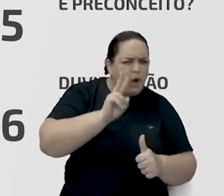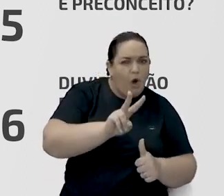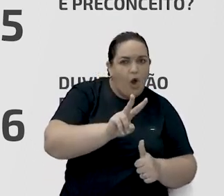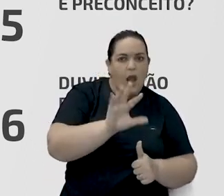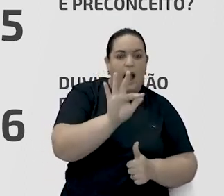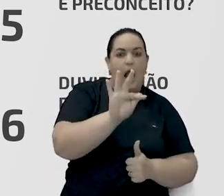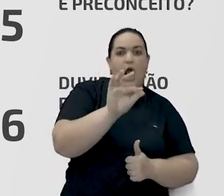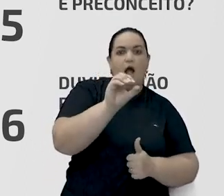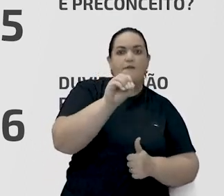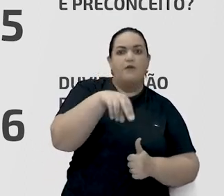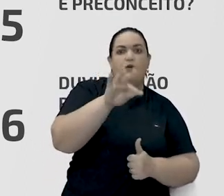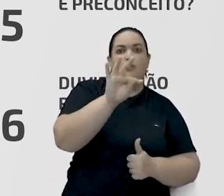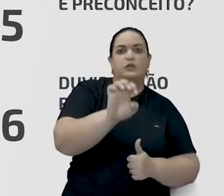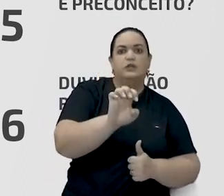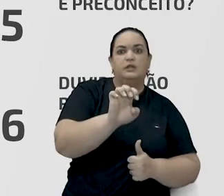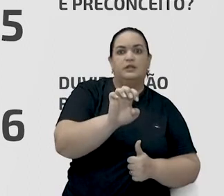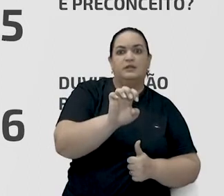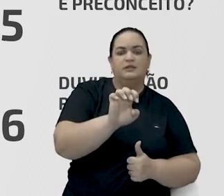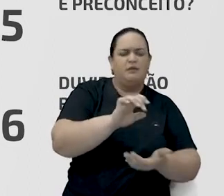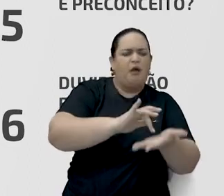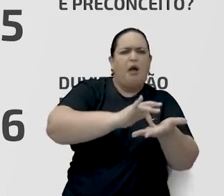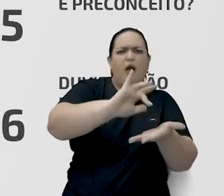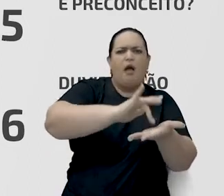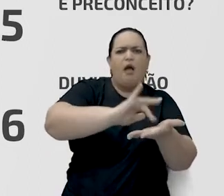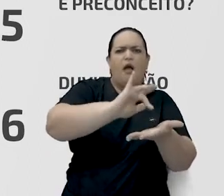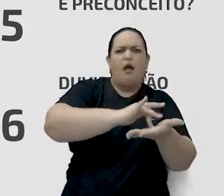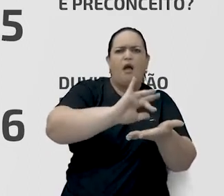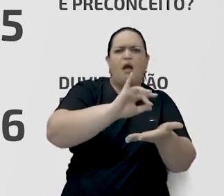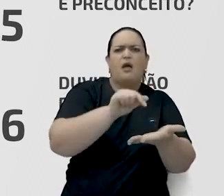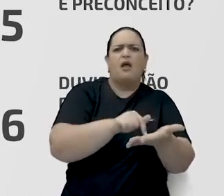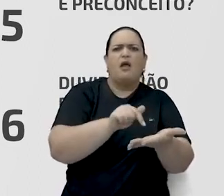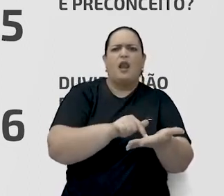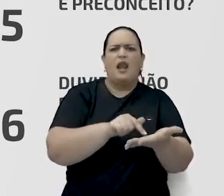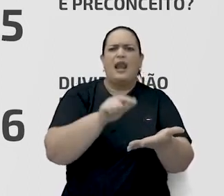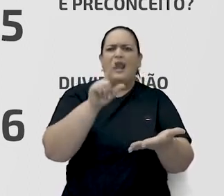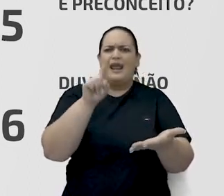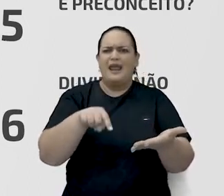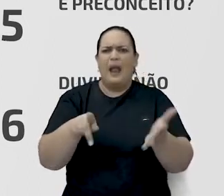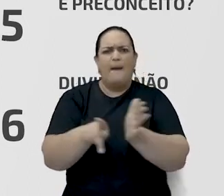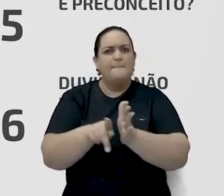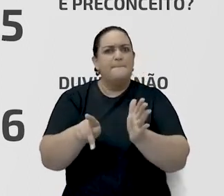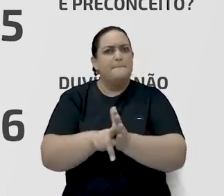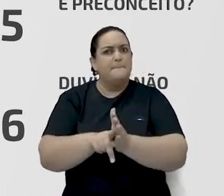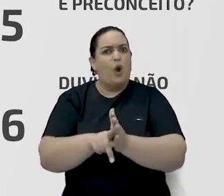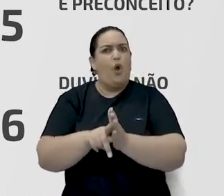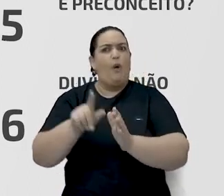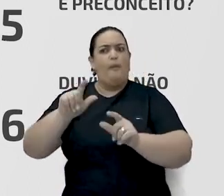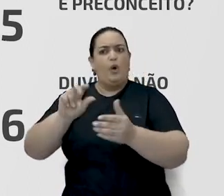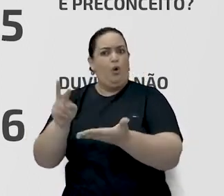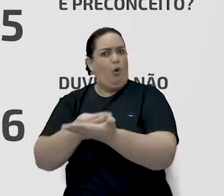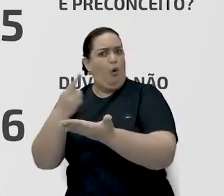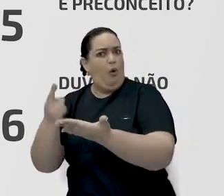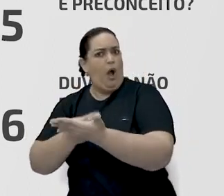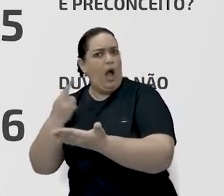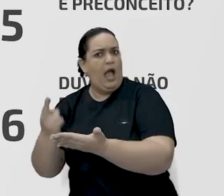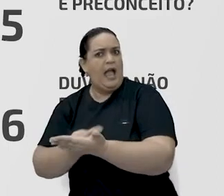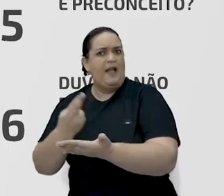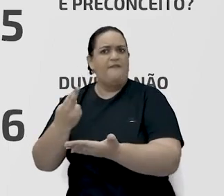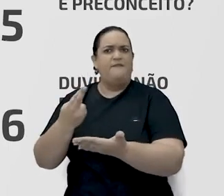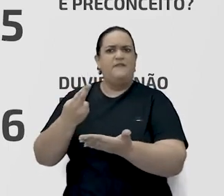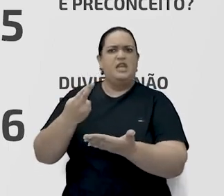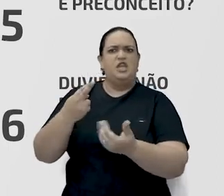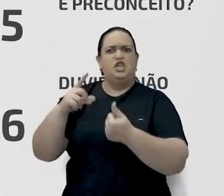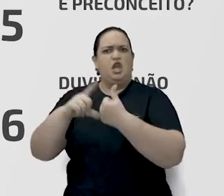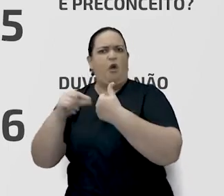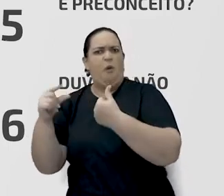algum link mostrando se aquela informação vem de um artigo, vem de uma revista, vem de uma fonte